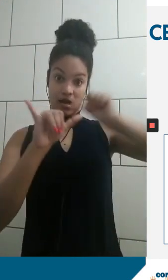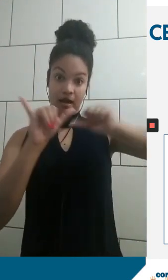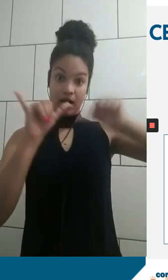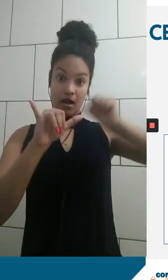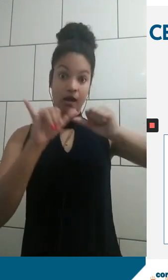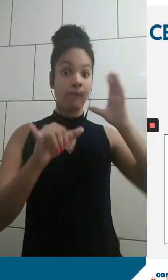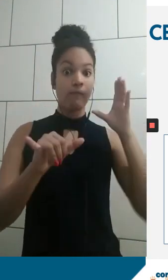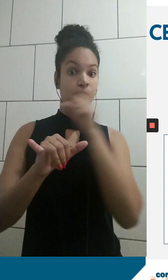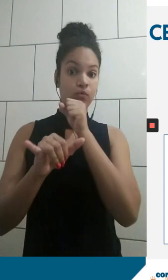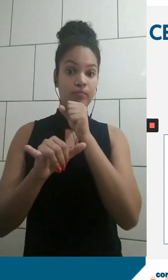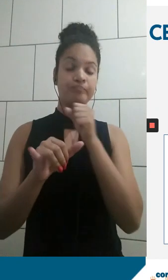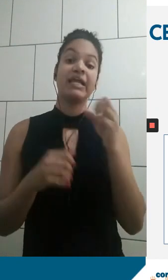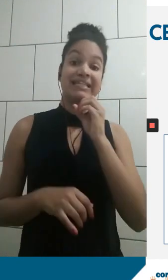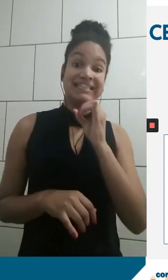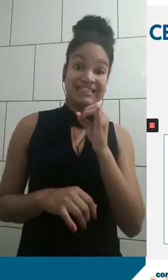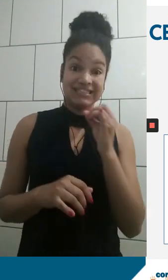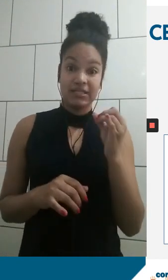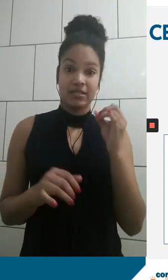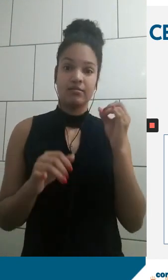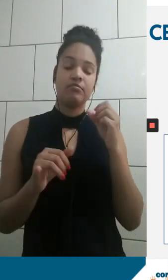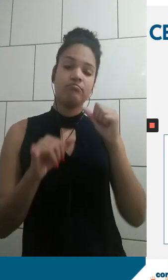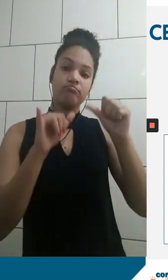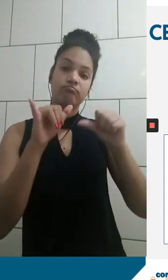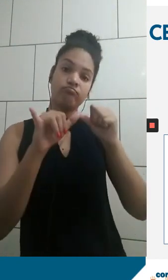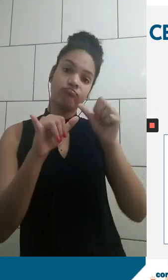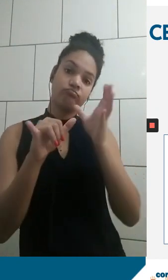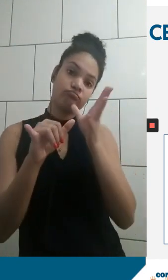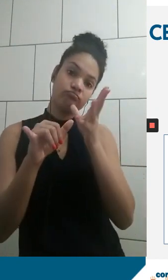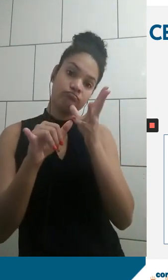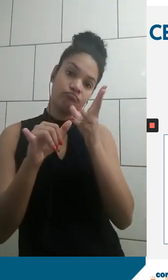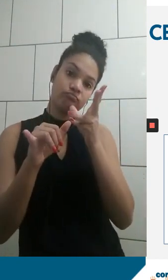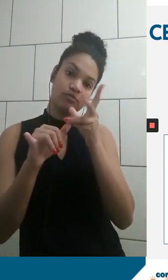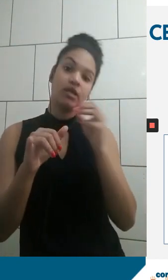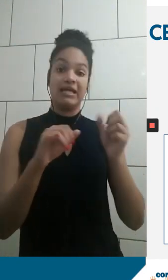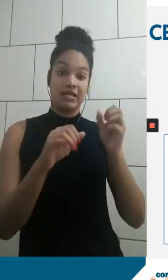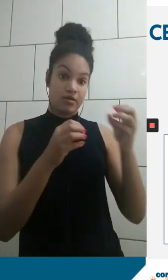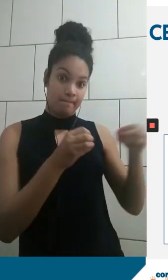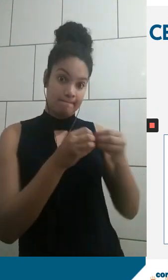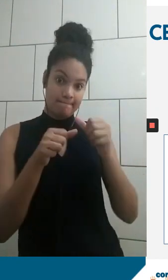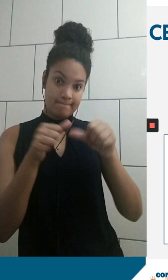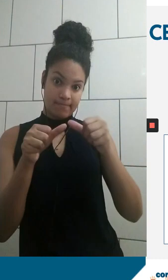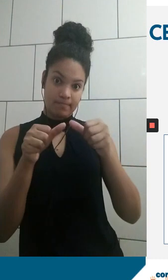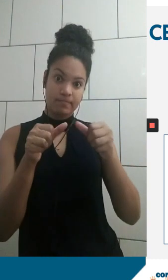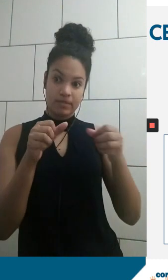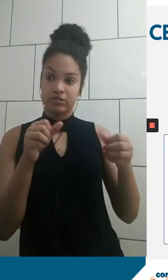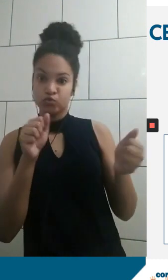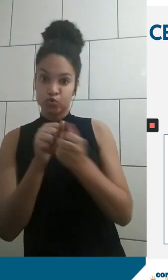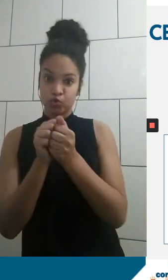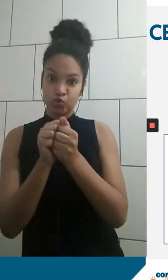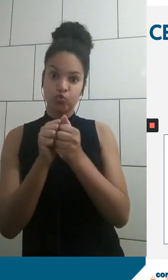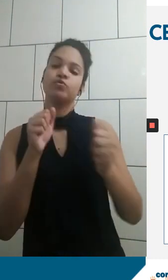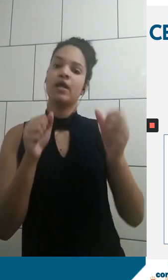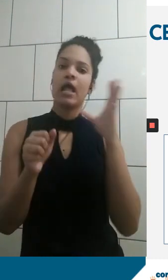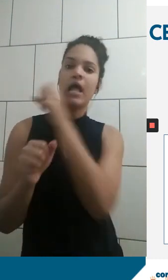acontecer, aconteçam de maneira muito rápida, diminuindo o que a gente chama de energia de ativação da reação. Ou seja,